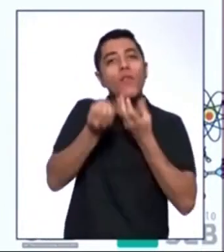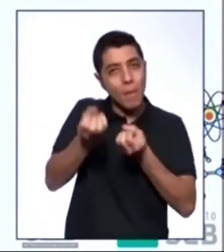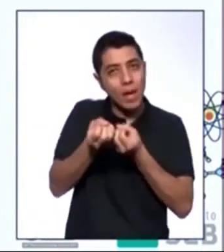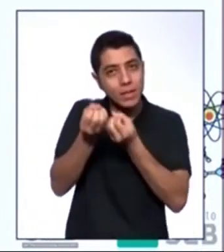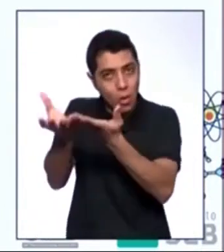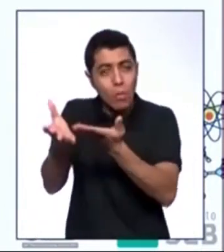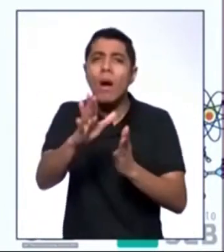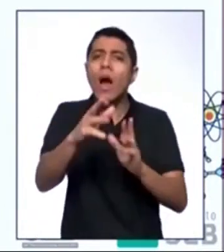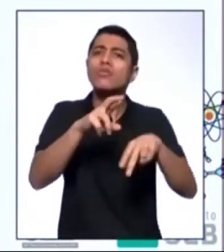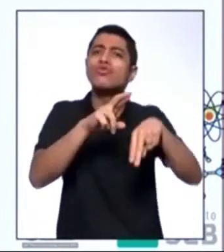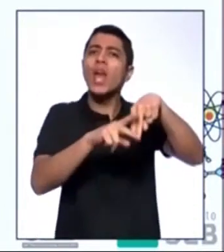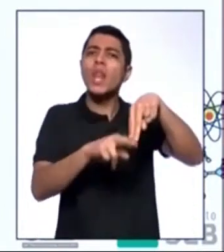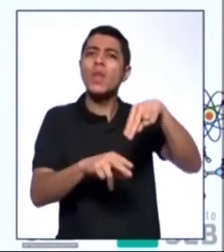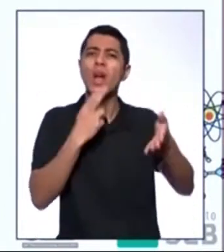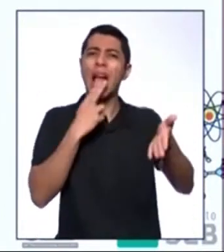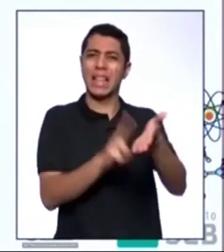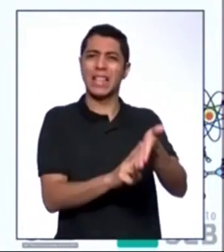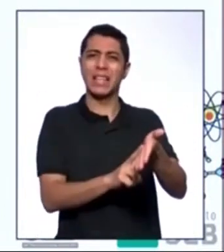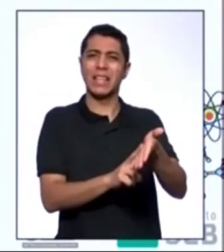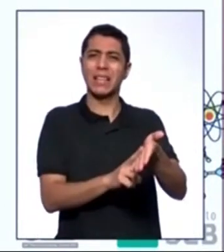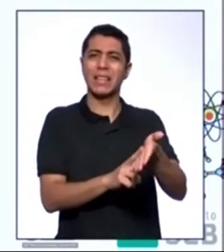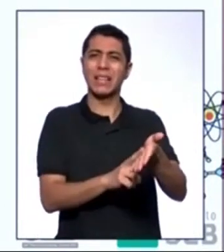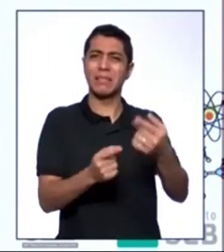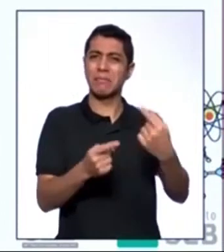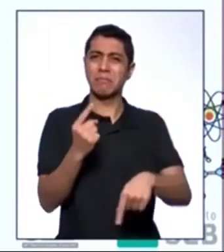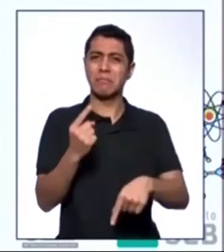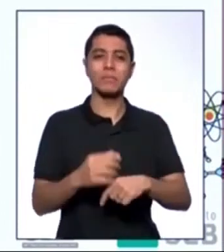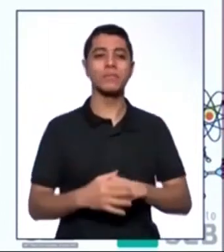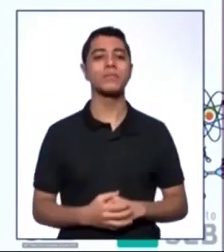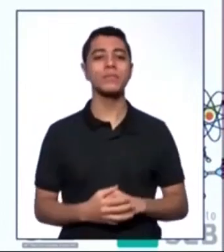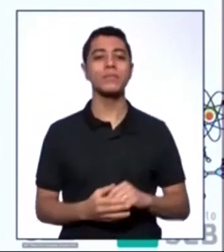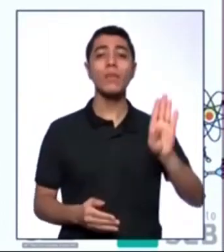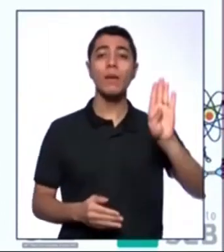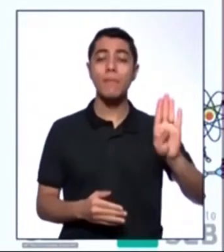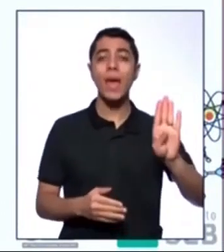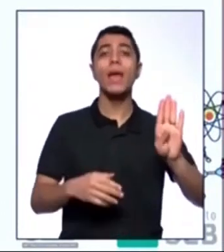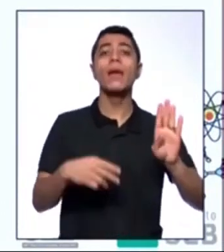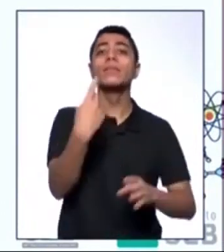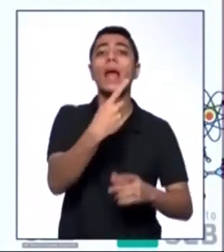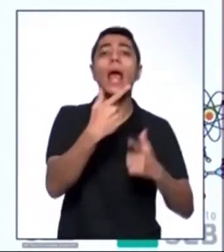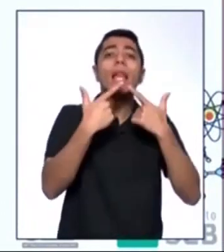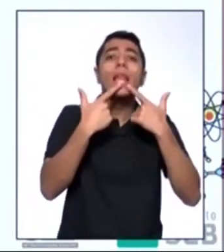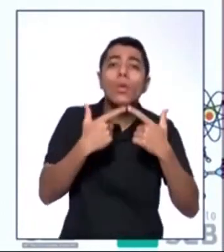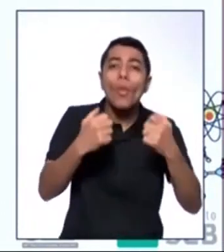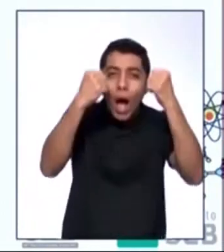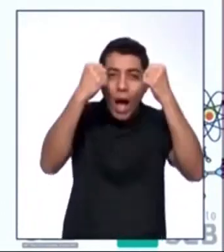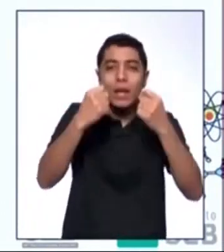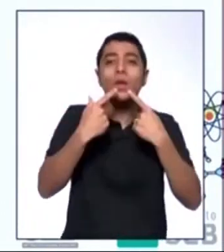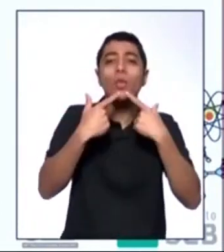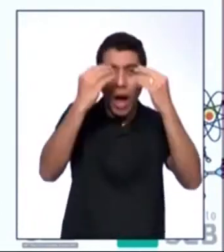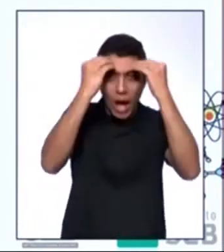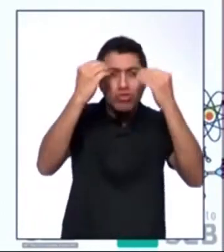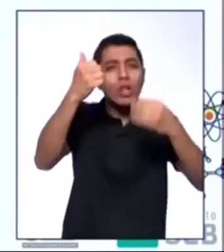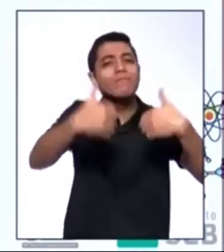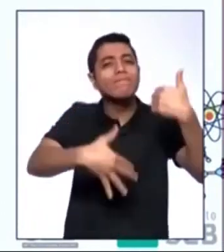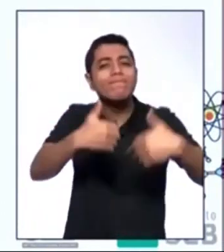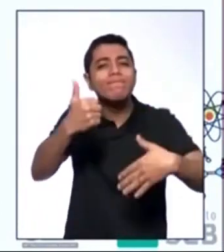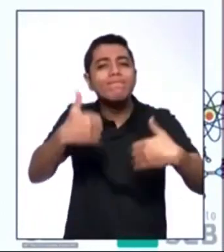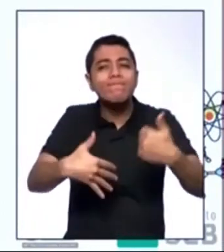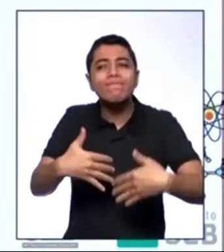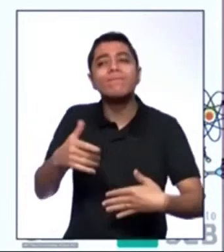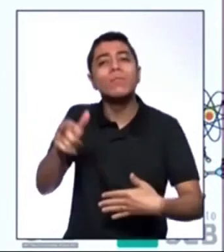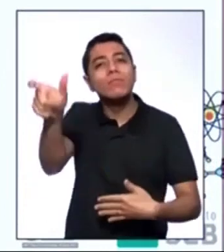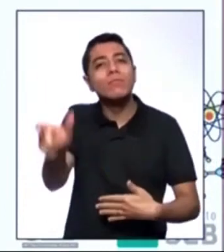a carta, da linguagem empregada e os papéis sociais dos interlocutores, então o jeito como ele conversou com